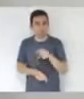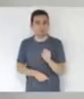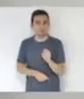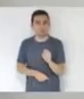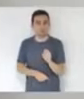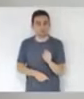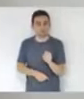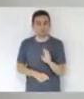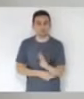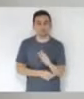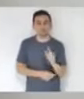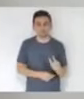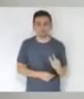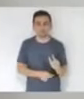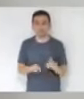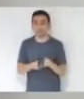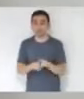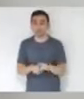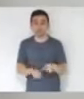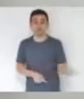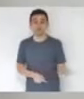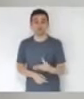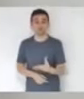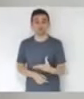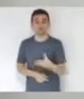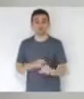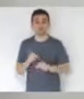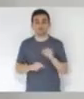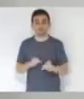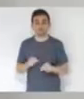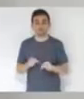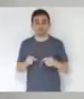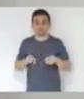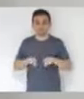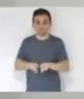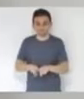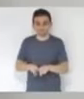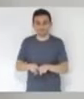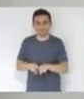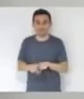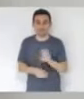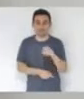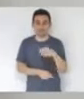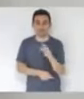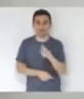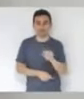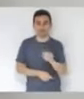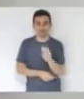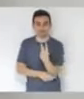Em Blumenau, a renovação entre o convênio do Entra 21 com a